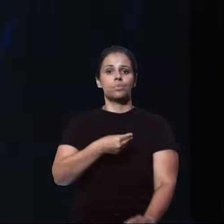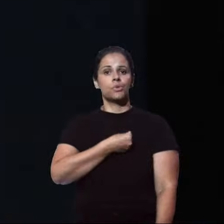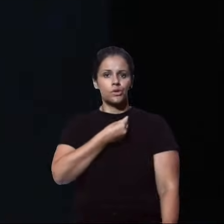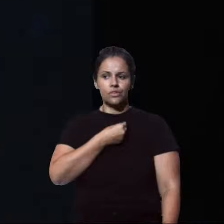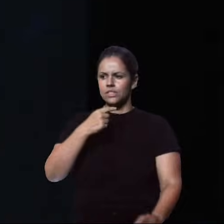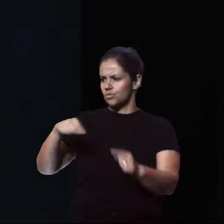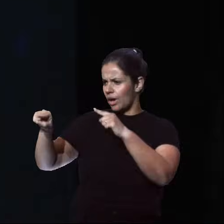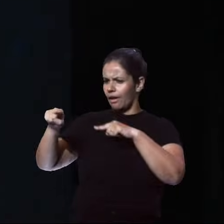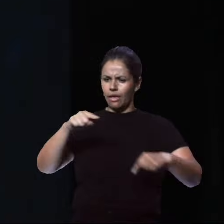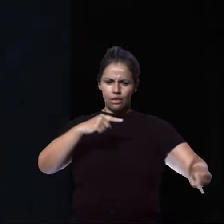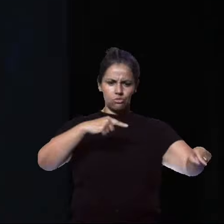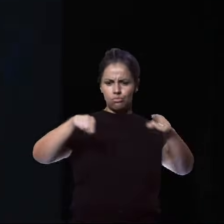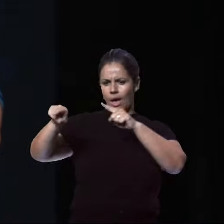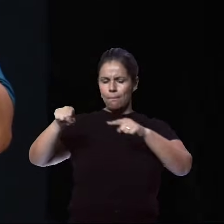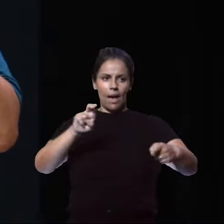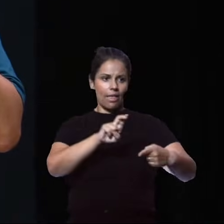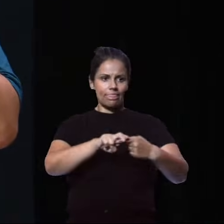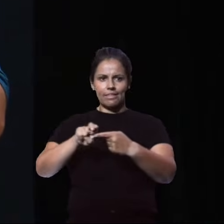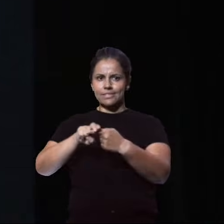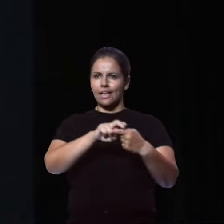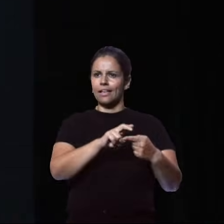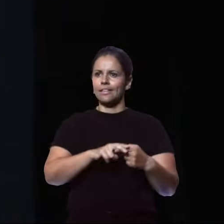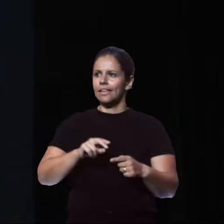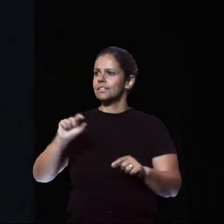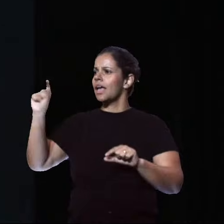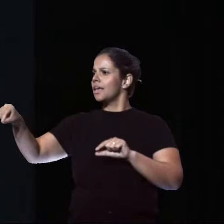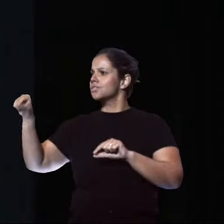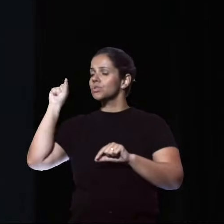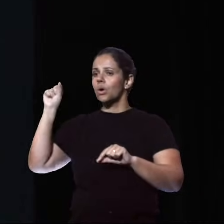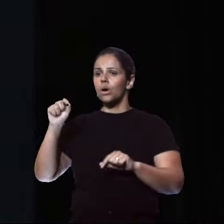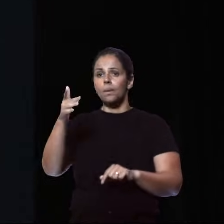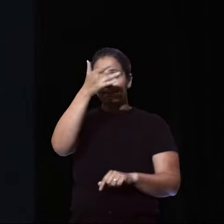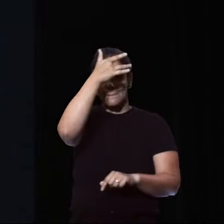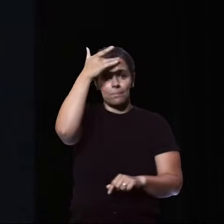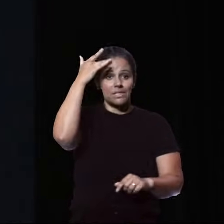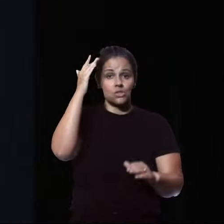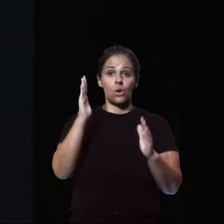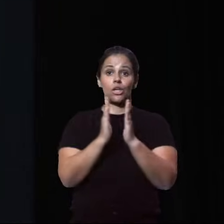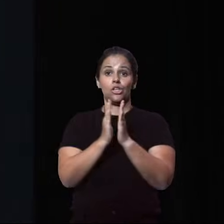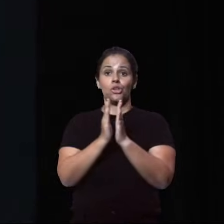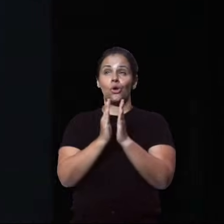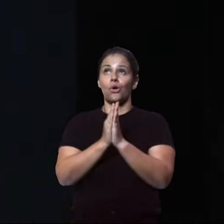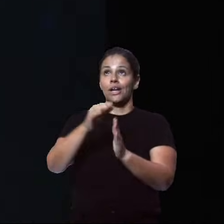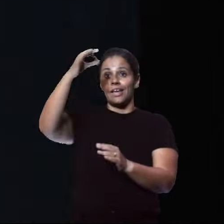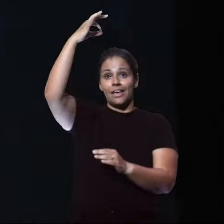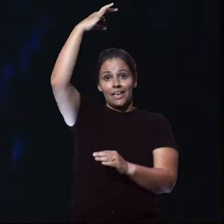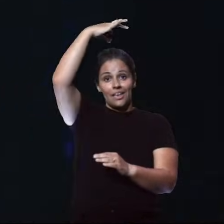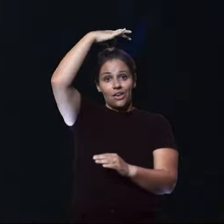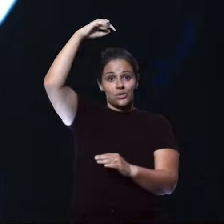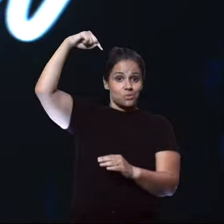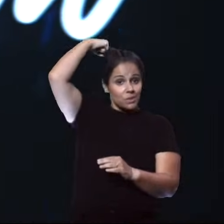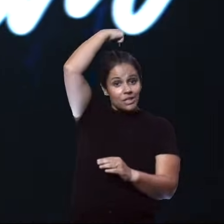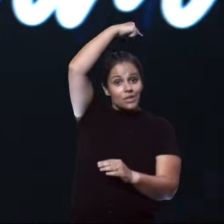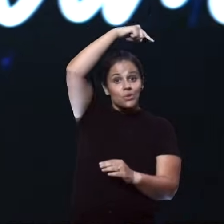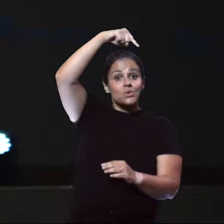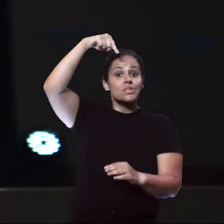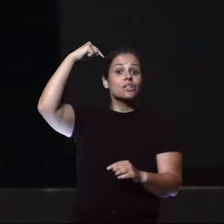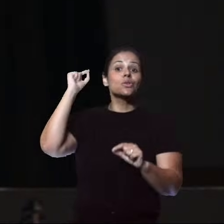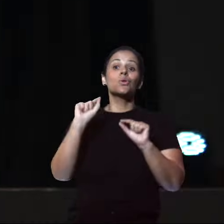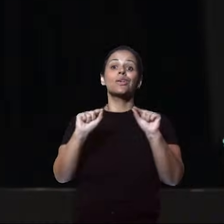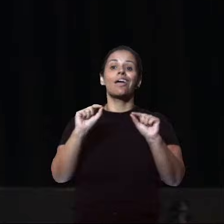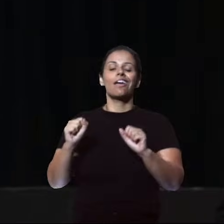Isso, já estou vendo gente se mexer. Espírito de poder, não de covardia. Glória a Deus. Amém, que